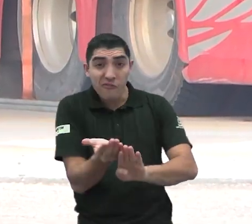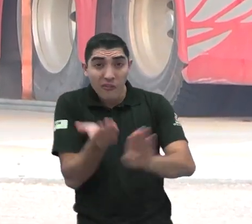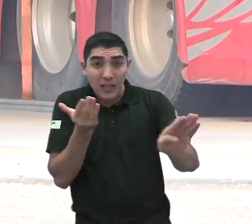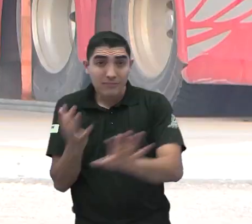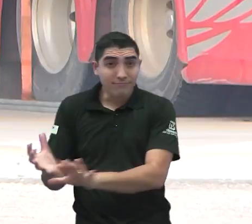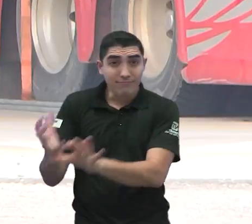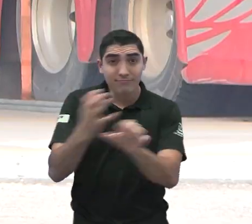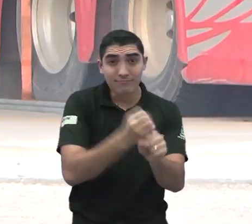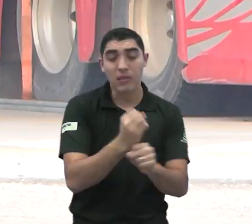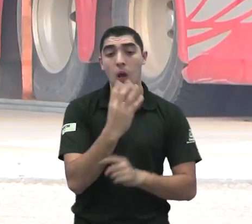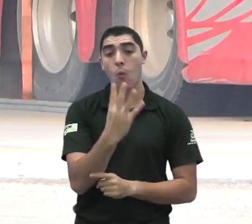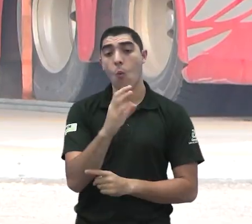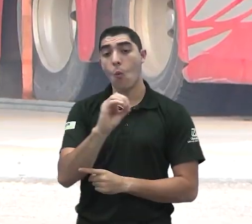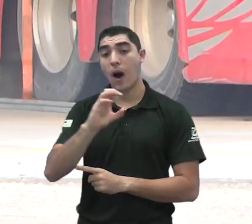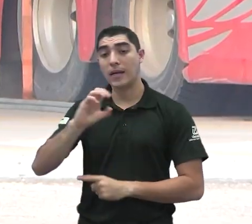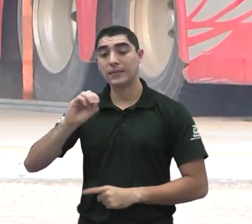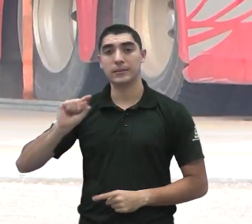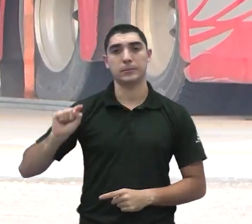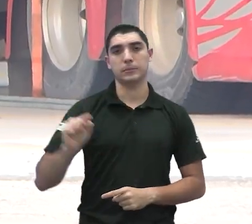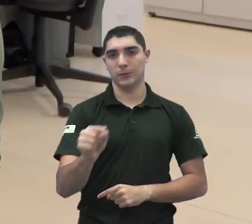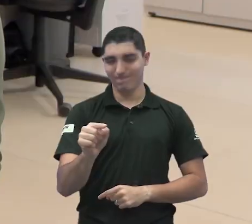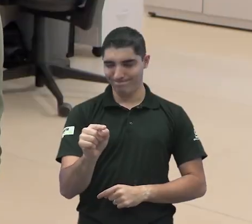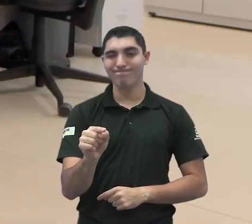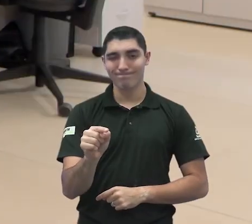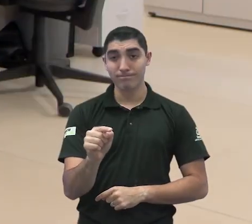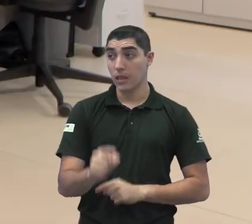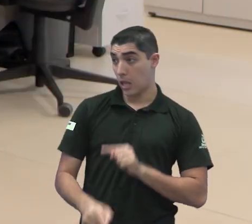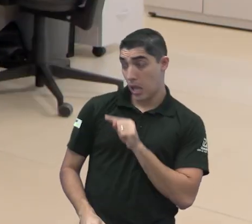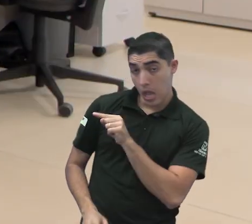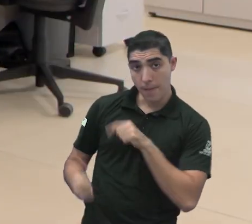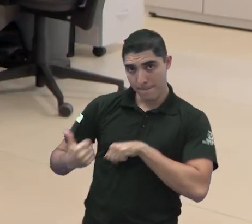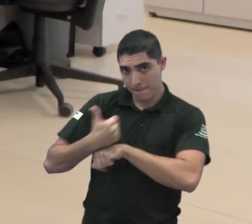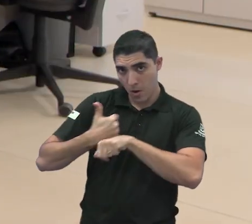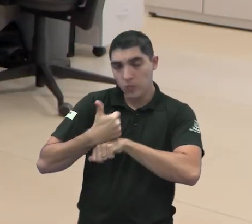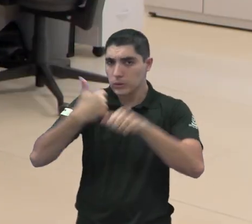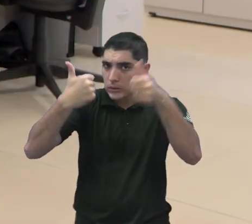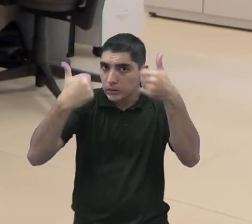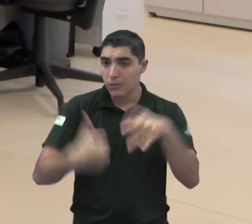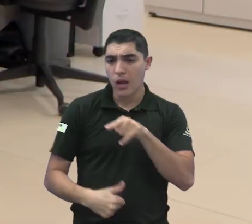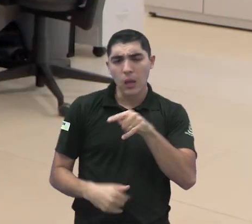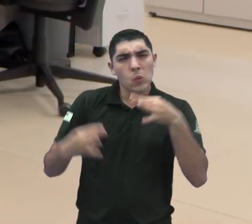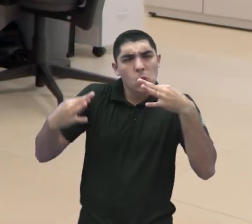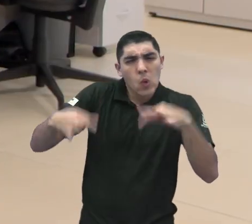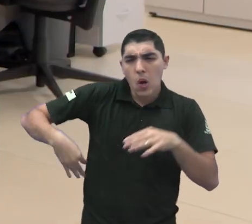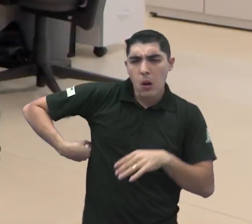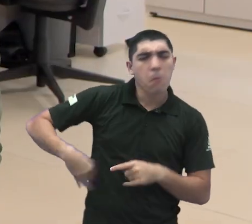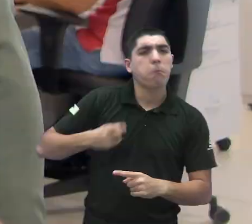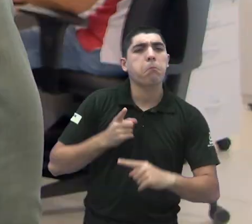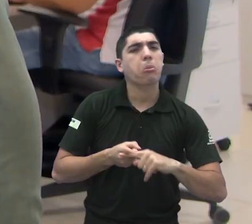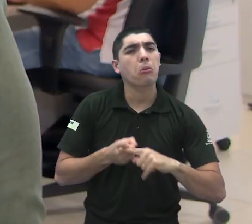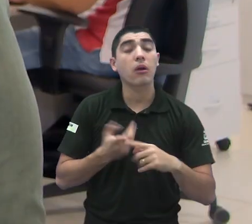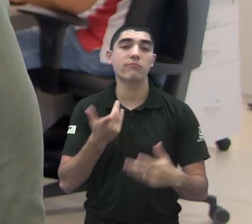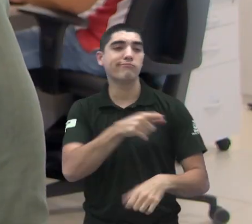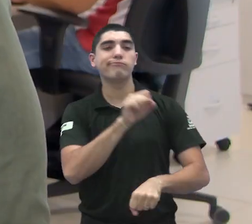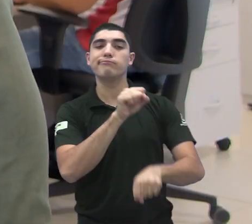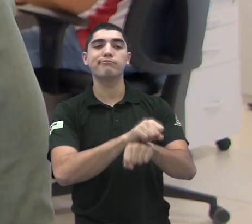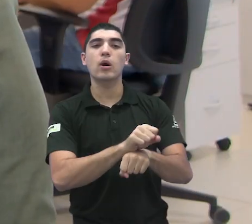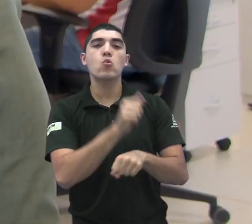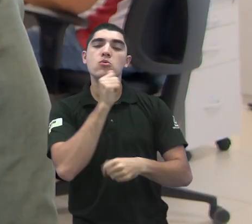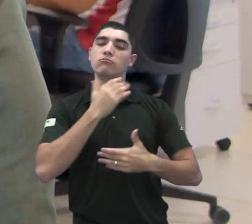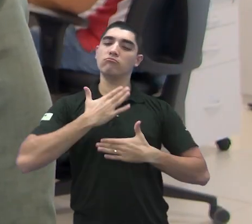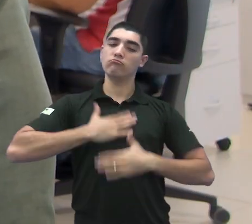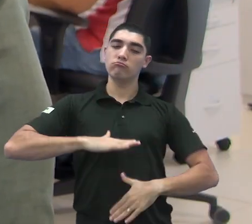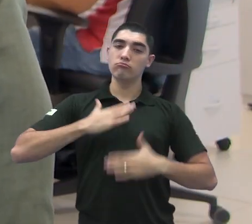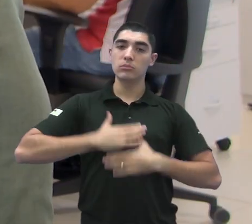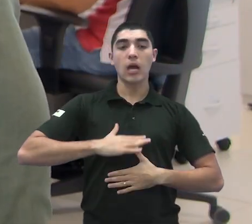de licença ultrapassaram 400 mil. Essa ergonomista alerta que um dos principais vilões das dores é a falta de pausas